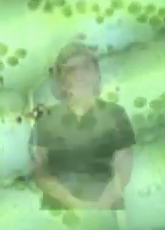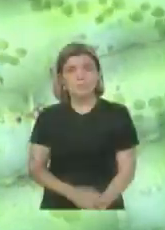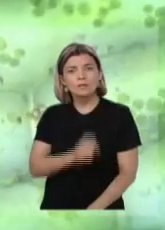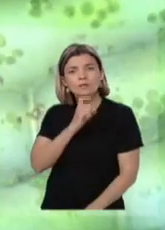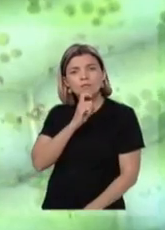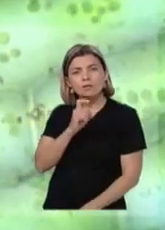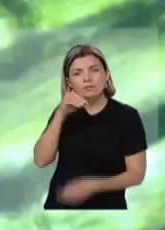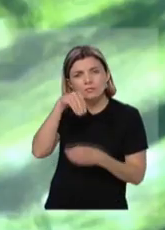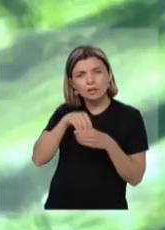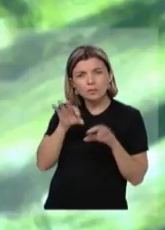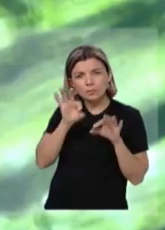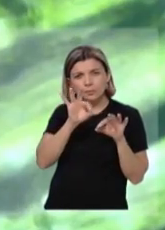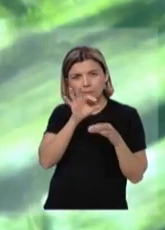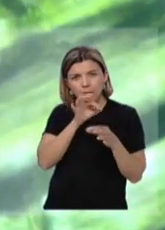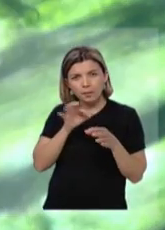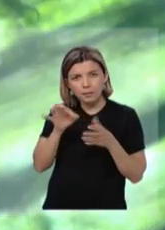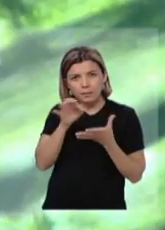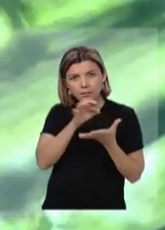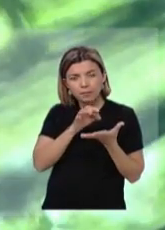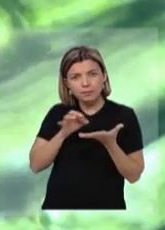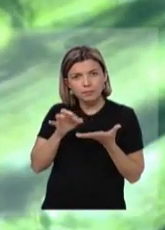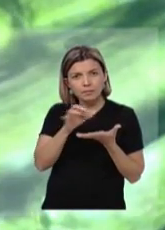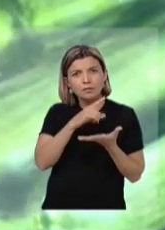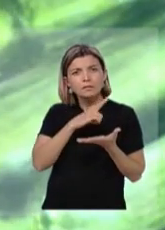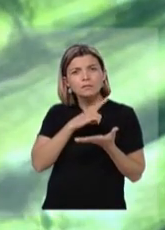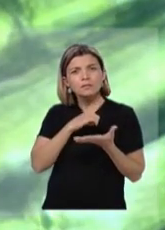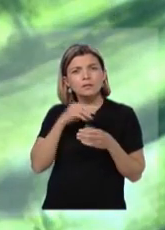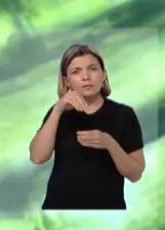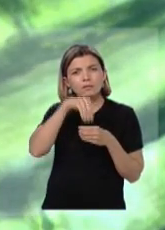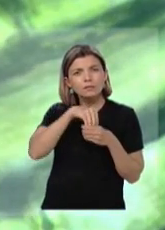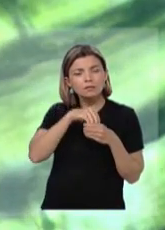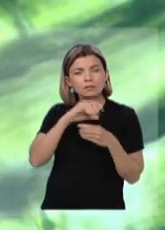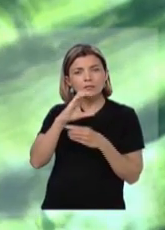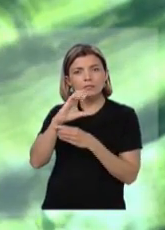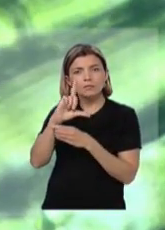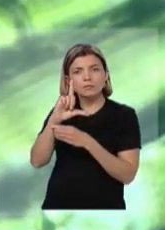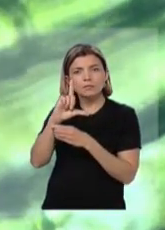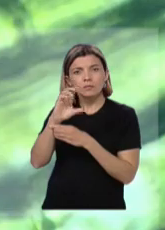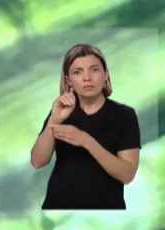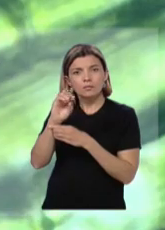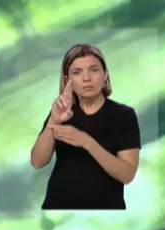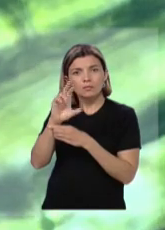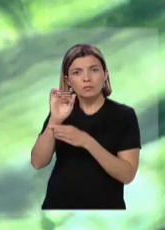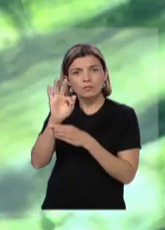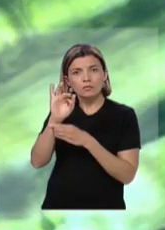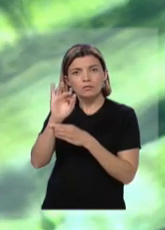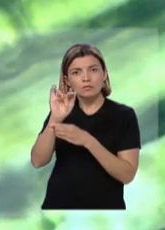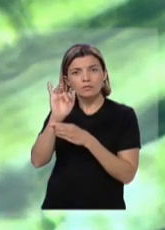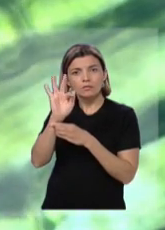A cor verde dos organismos fotossintetizantes se deve à presença de clorofila.